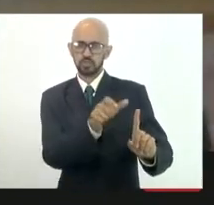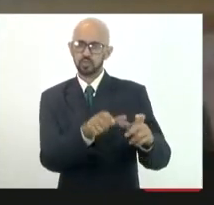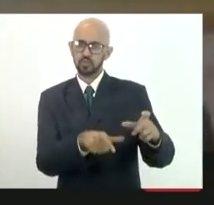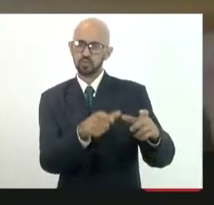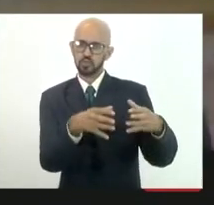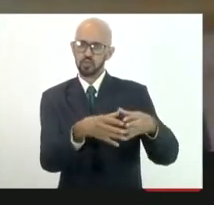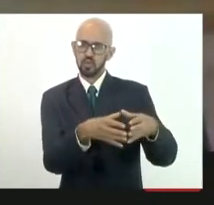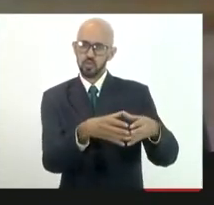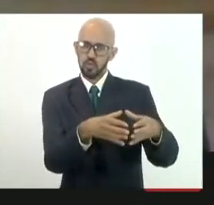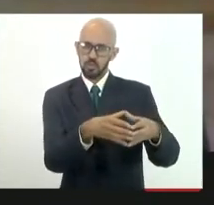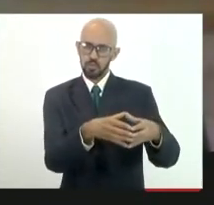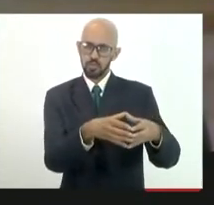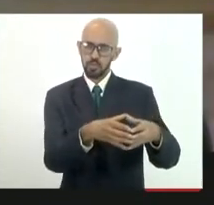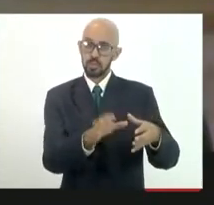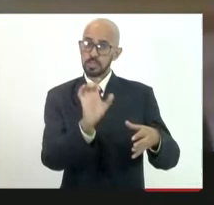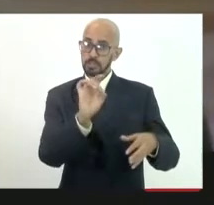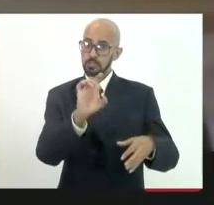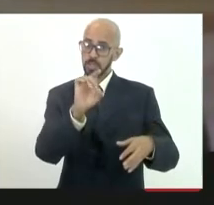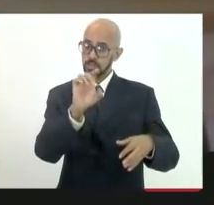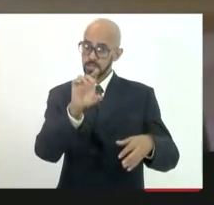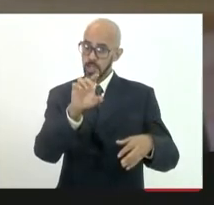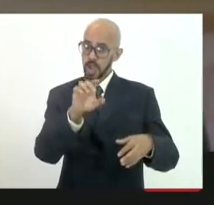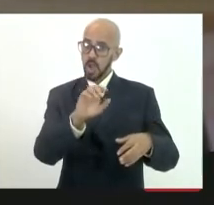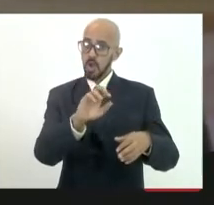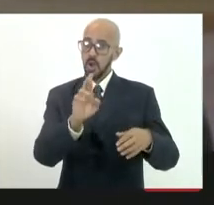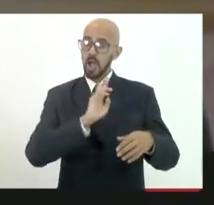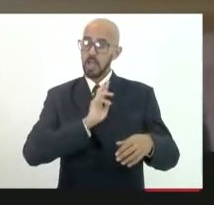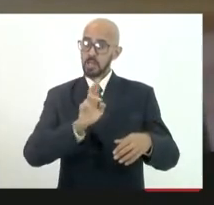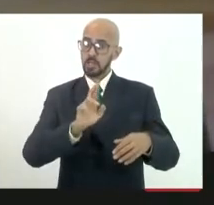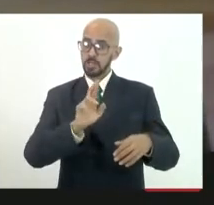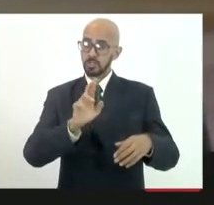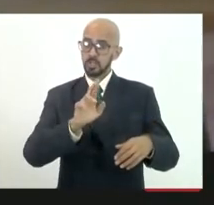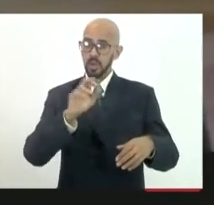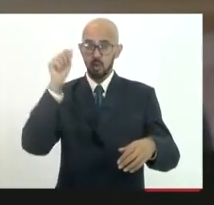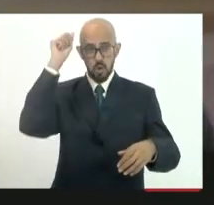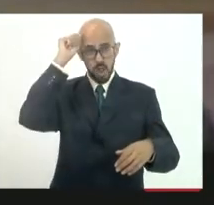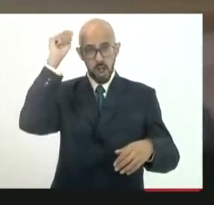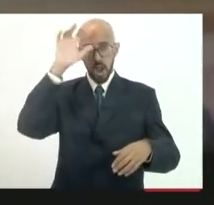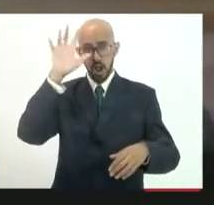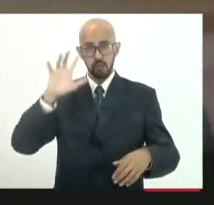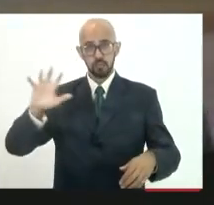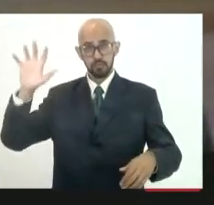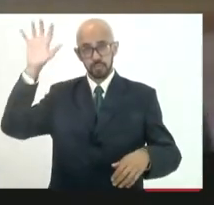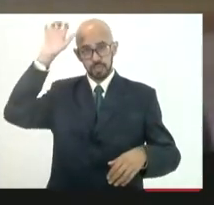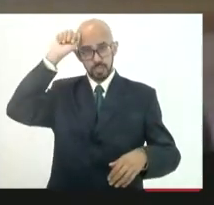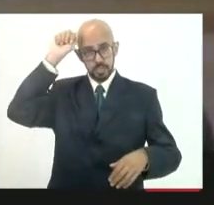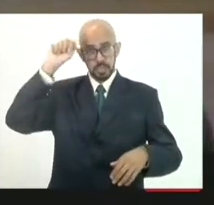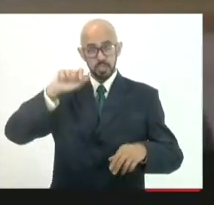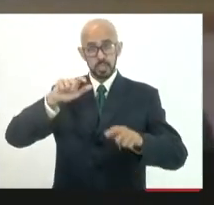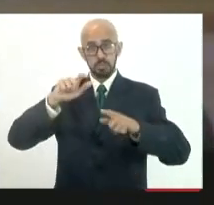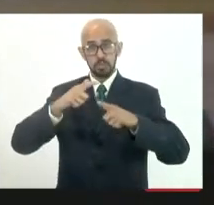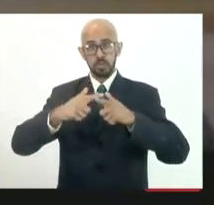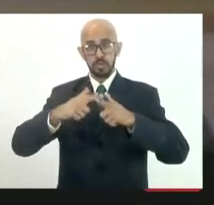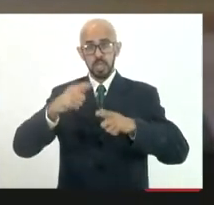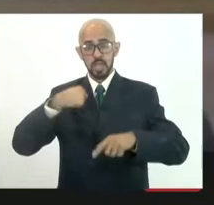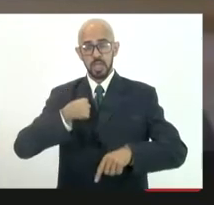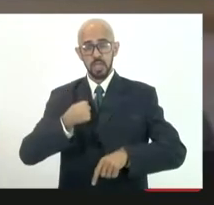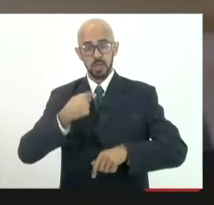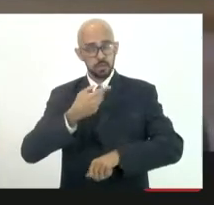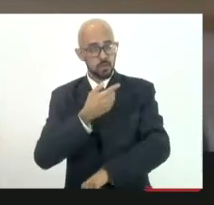especial aos grupos religiosos de matriz africana, que é o tema que eu acabo enfrentando mais e vivenciando